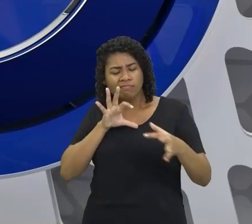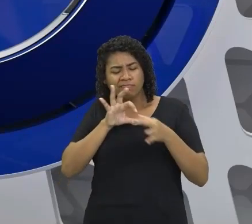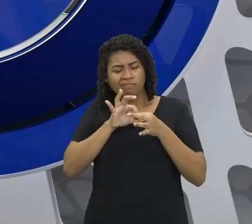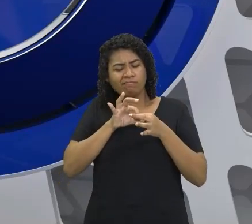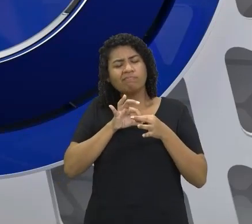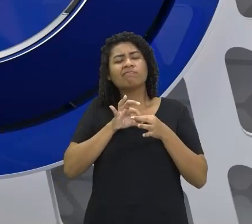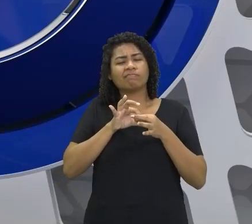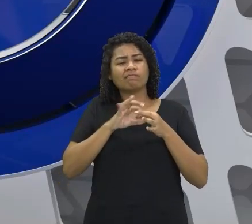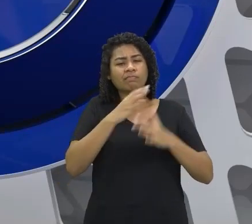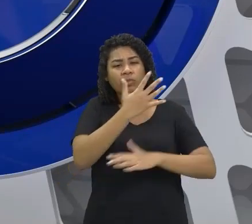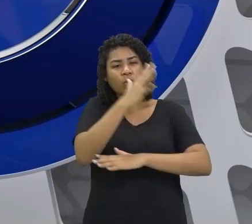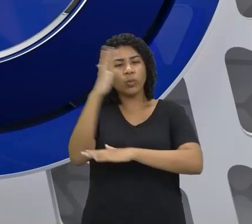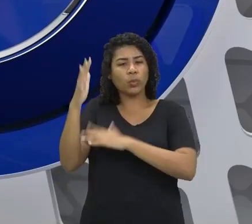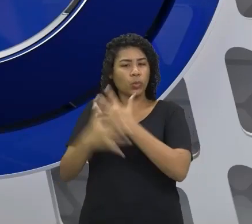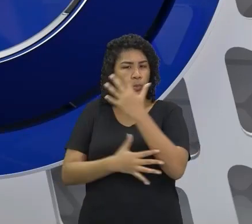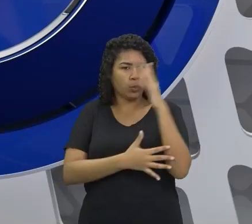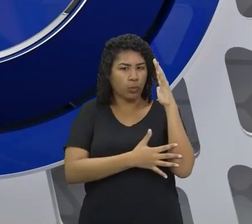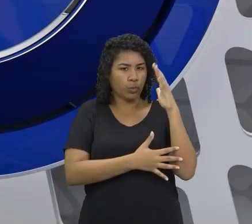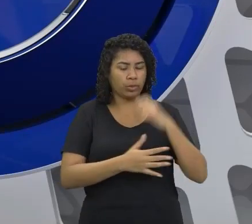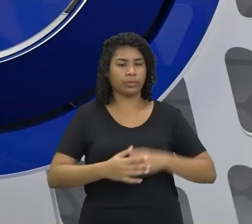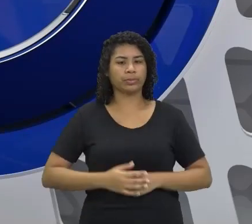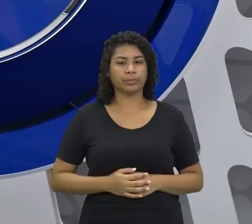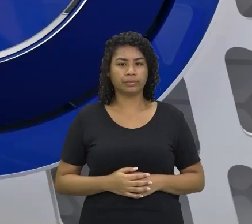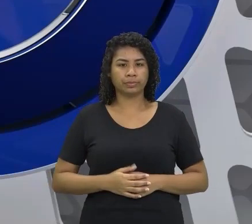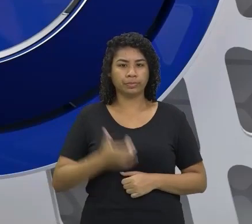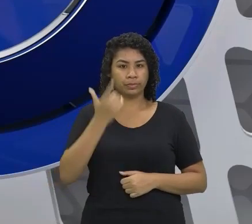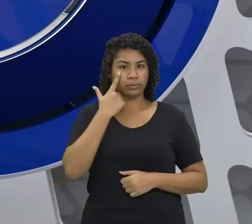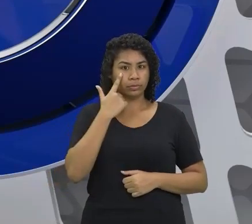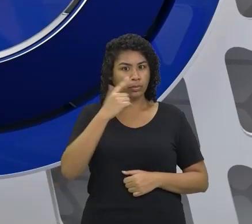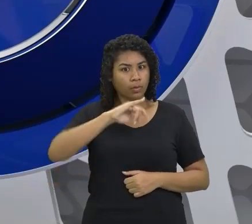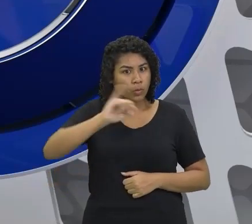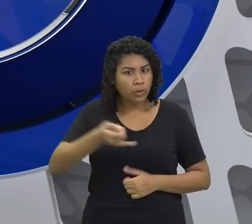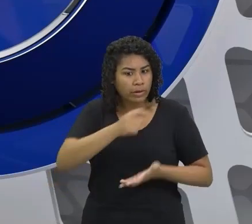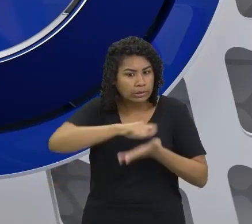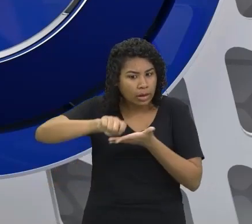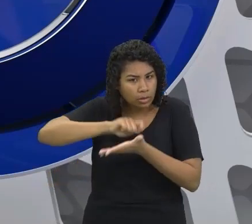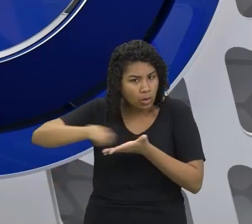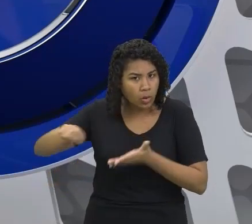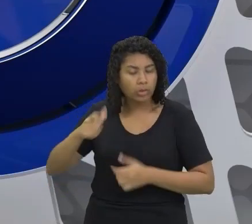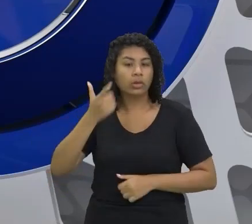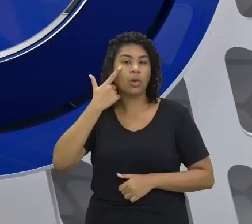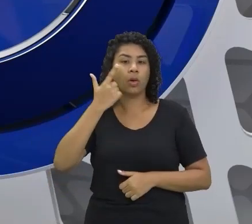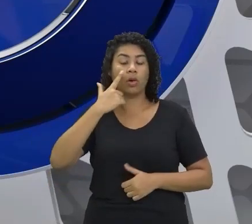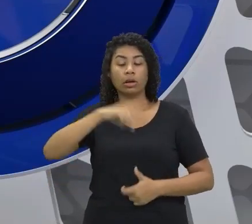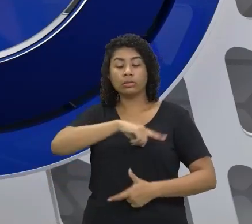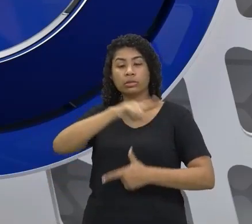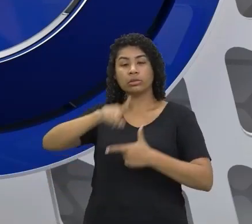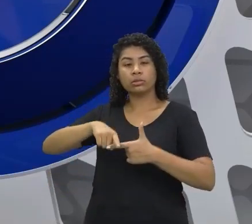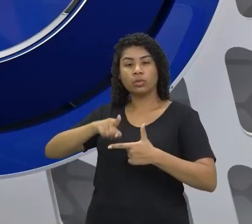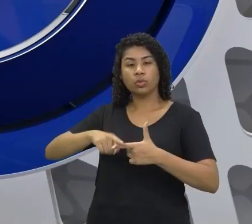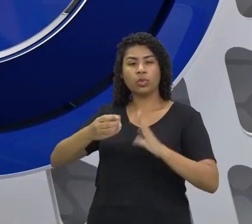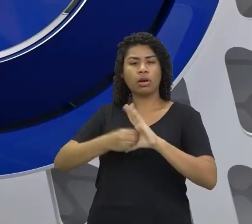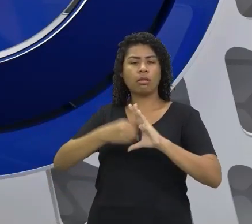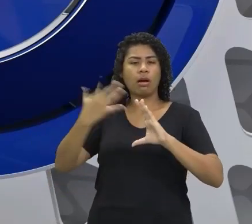natureza. Ok? Olha, anota lá. Uma segunda